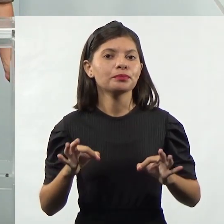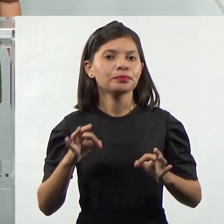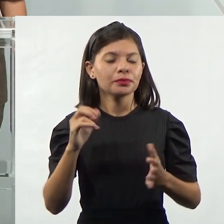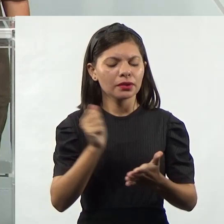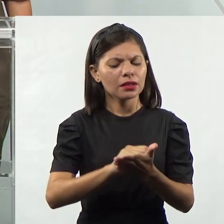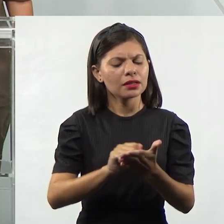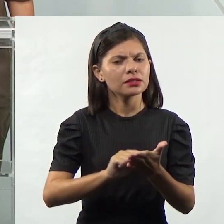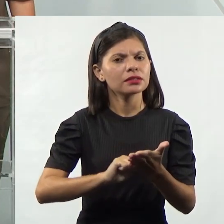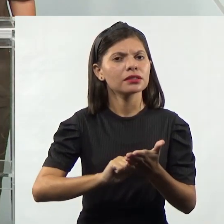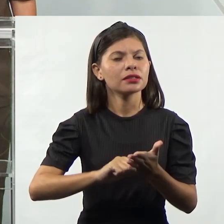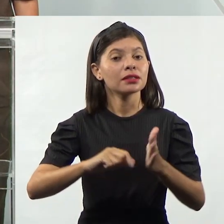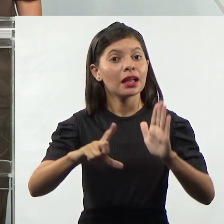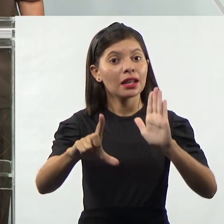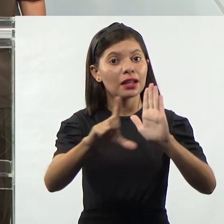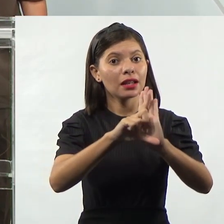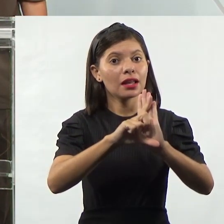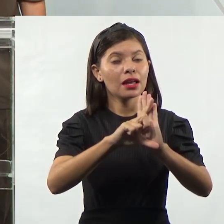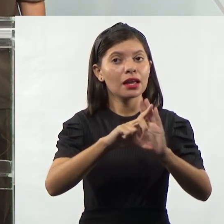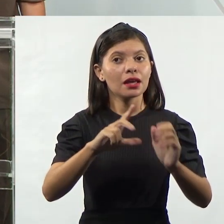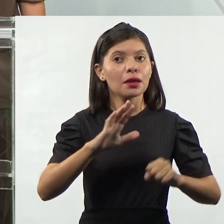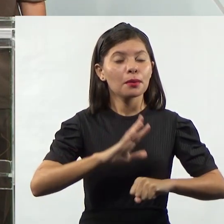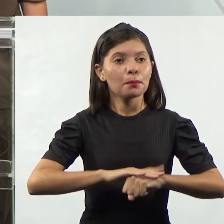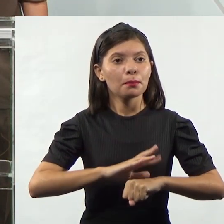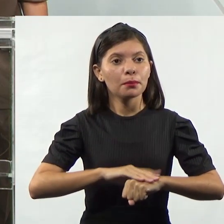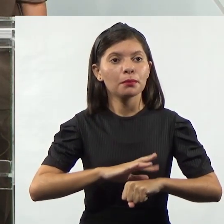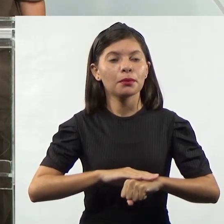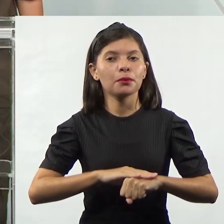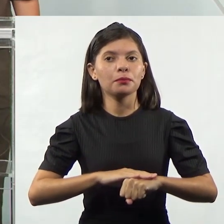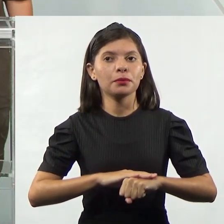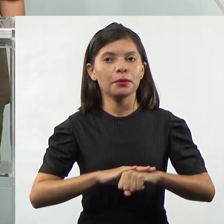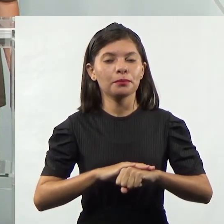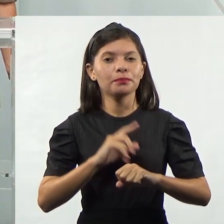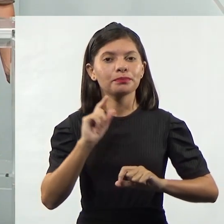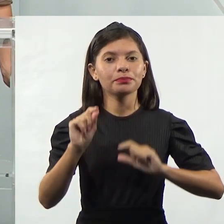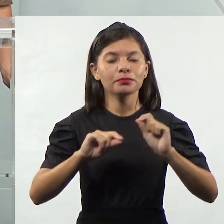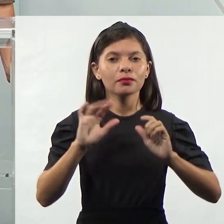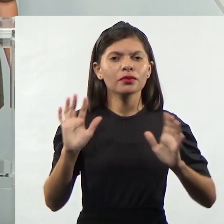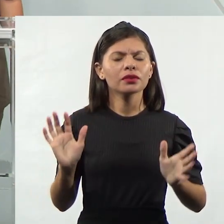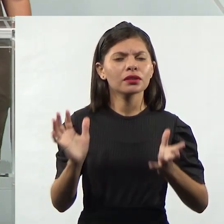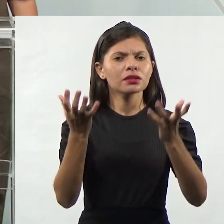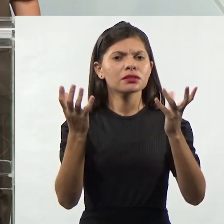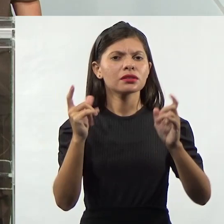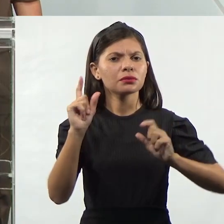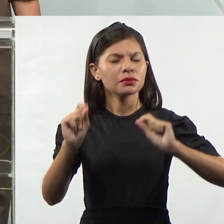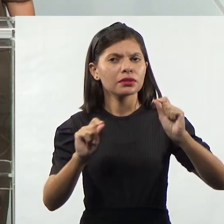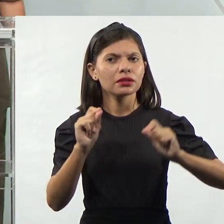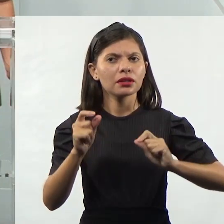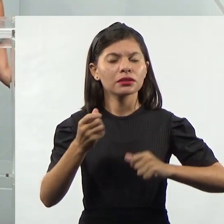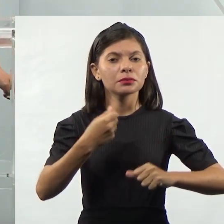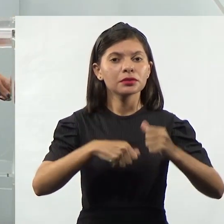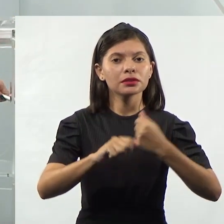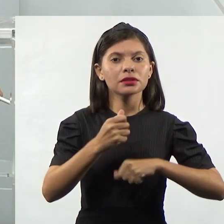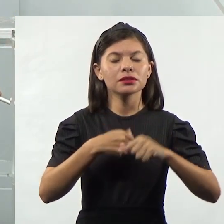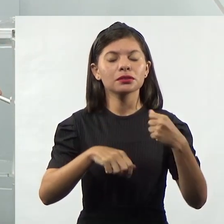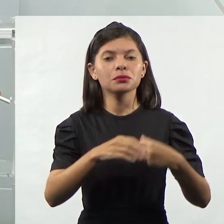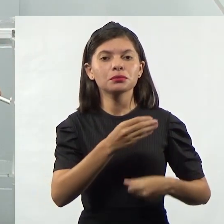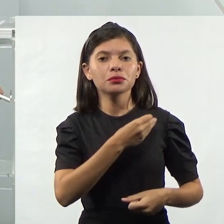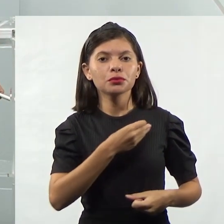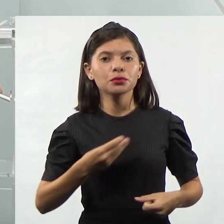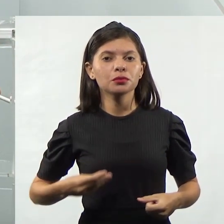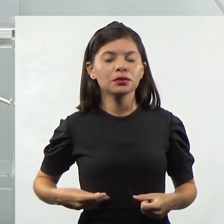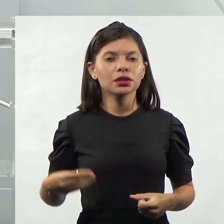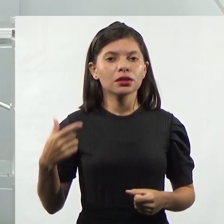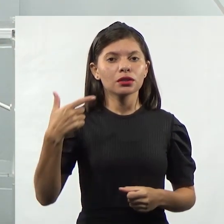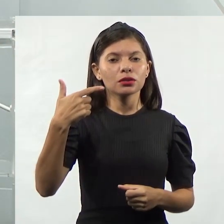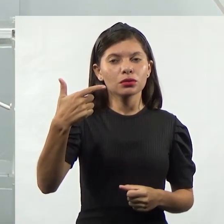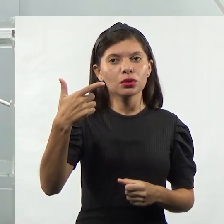inclusive, é o que está escrito na própria Lei 14.133. Então, o que aconteceu? A administração pública teve 2 anos aí para